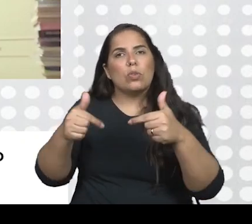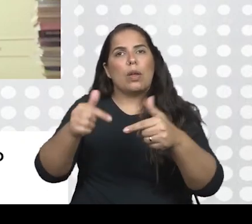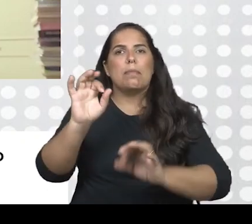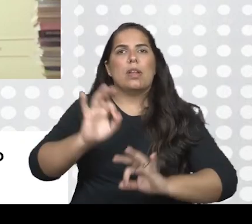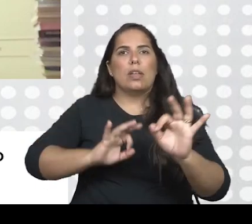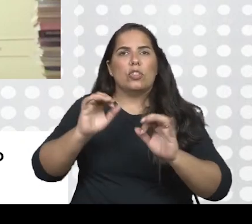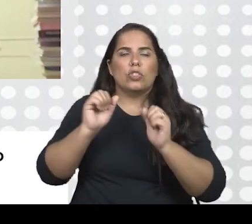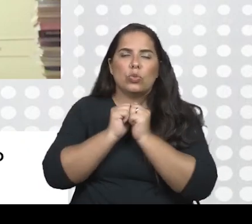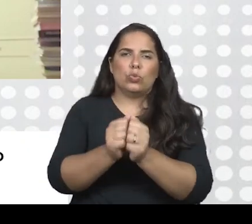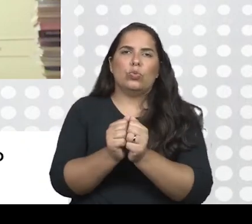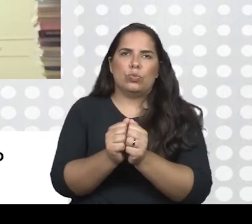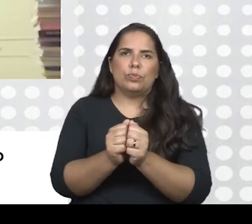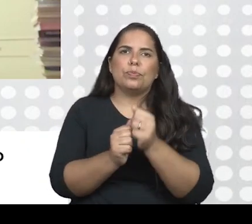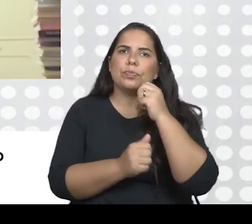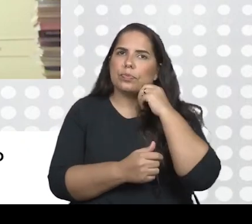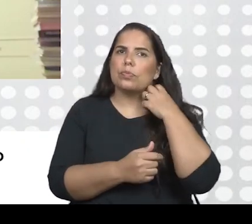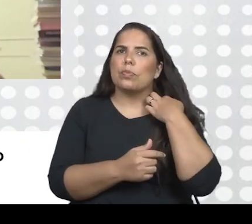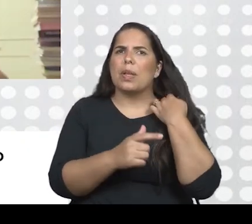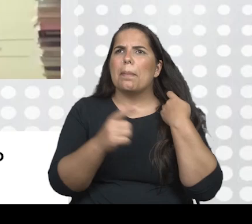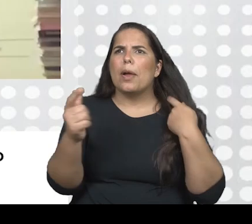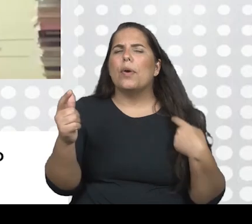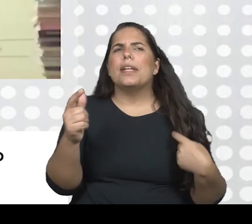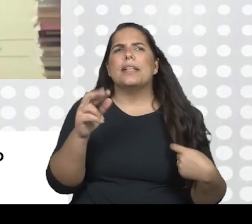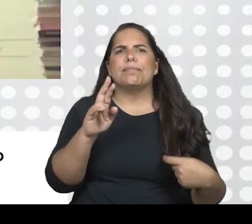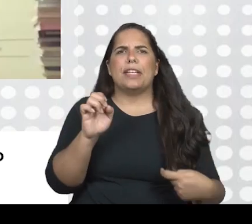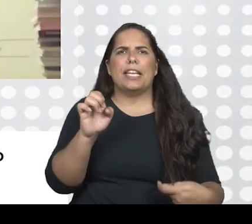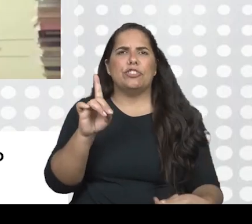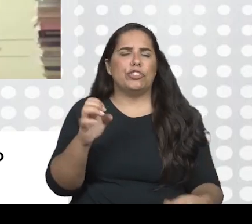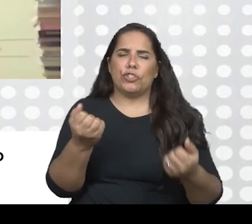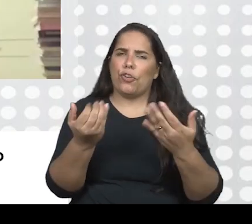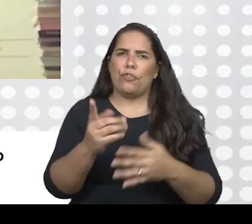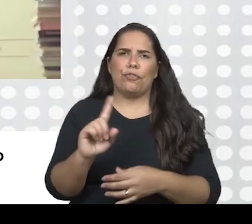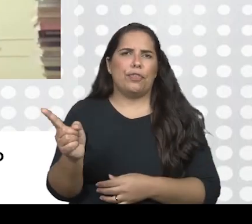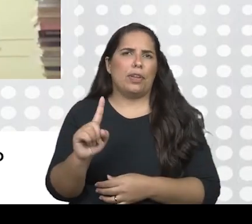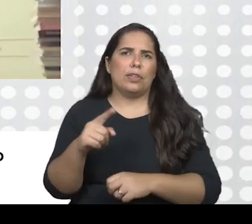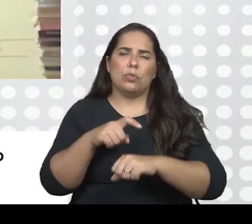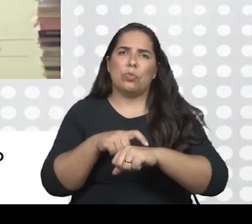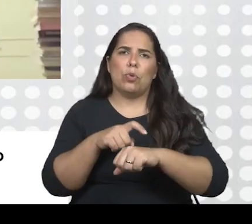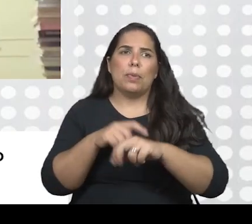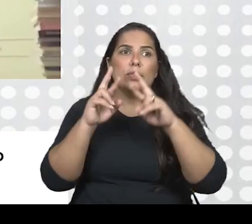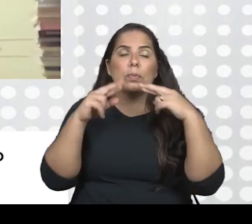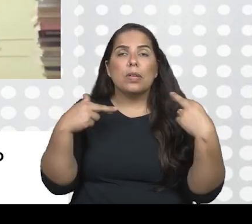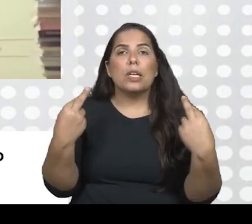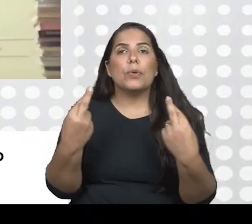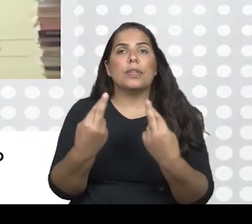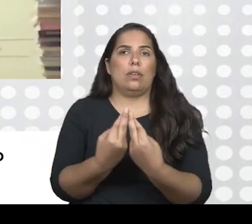planejar conjuntamente. A maioria das redes não oferece um momento, uma